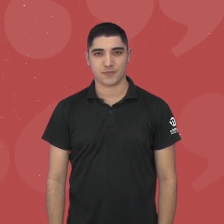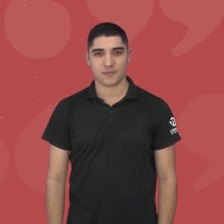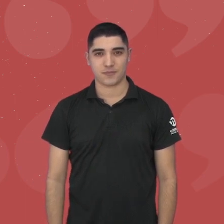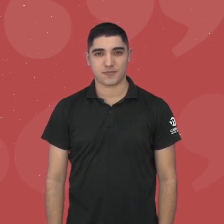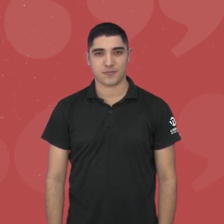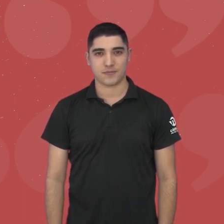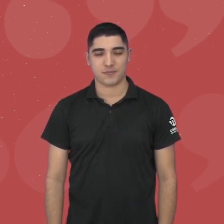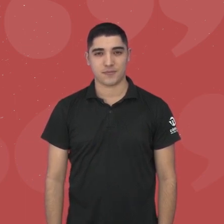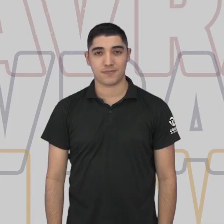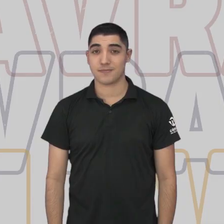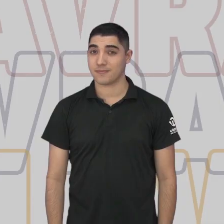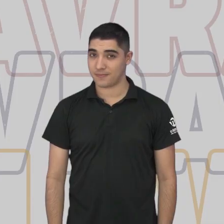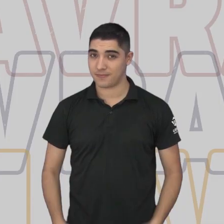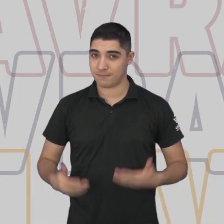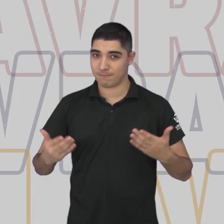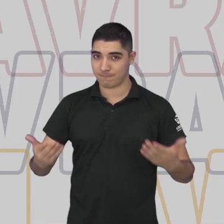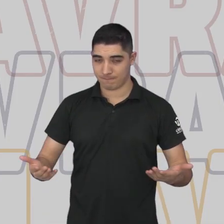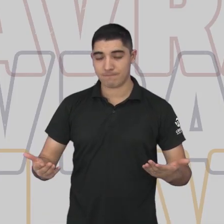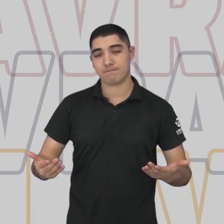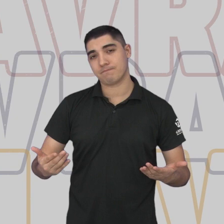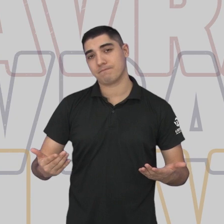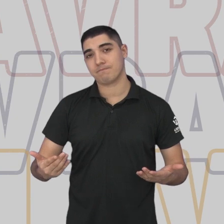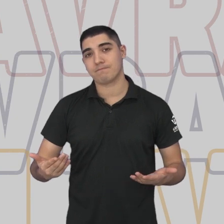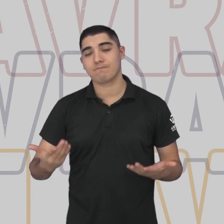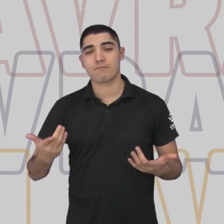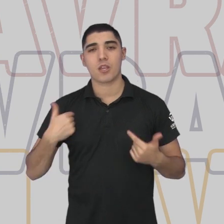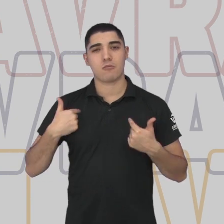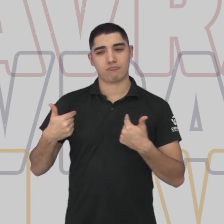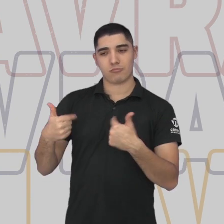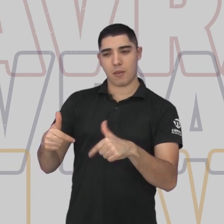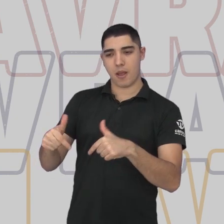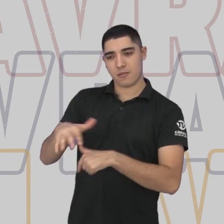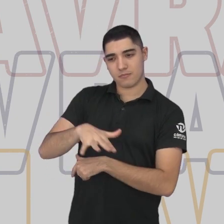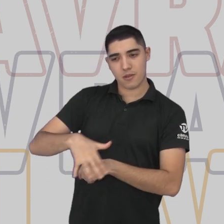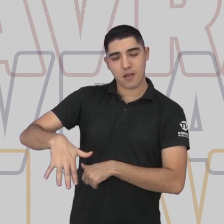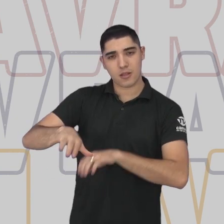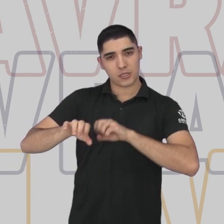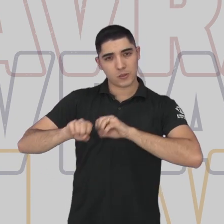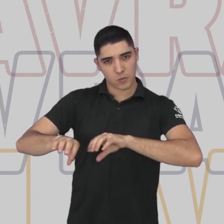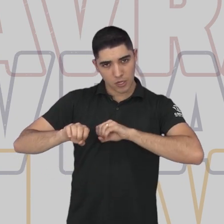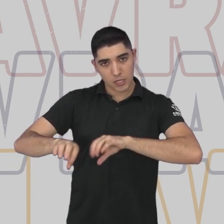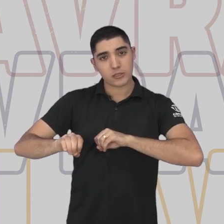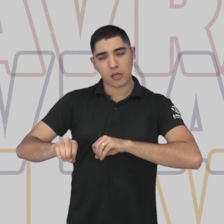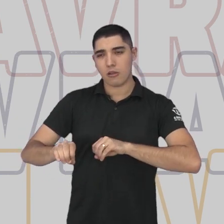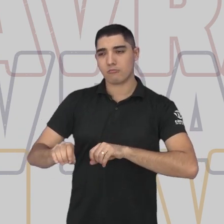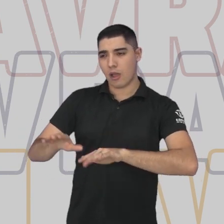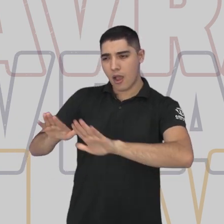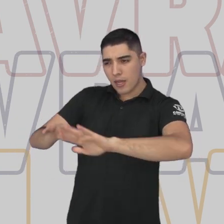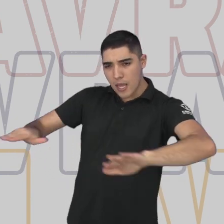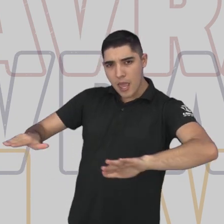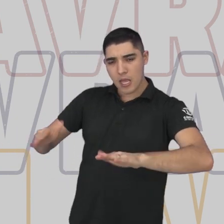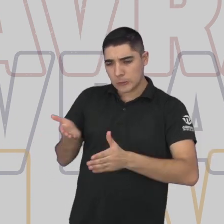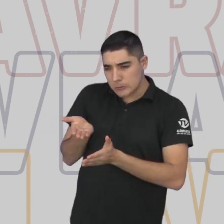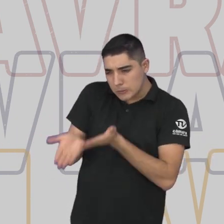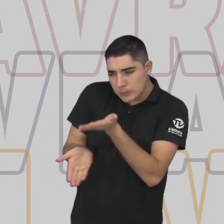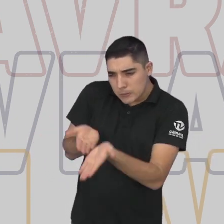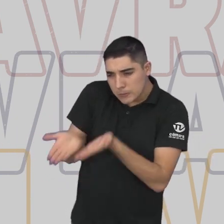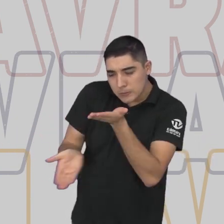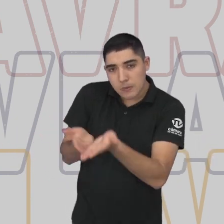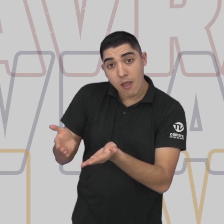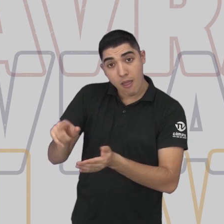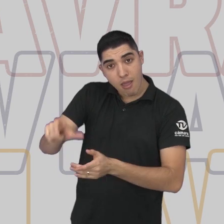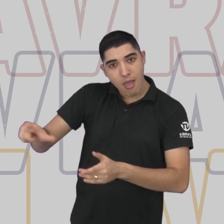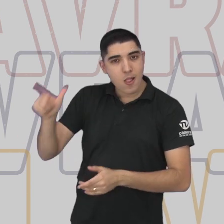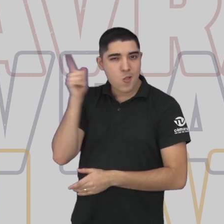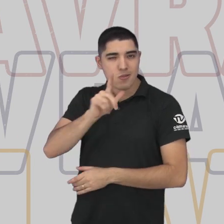lúdica? Então, eu trabalho da educação, né, ensinar as crianças, né, levar os